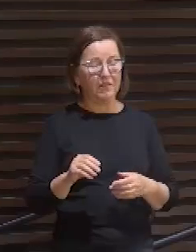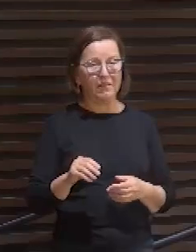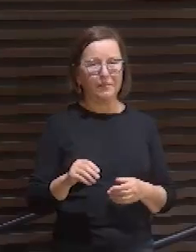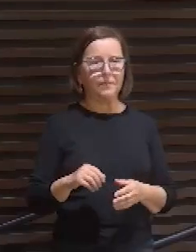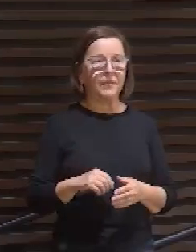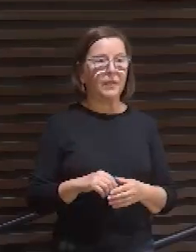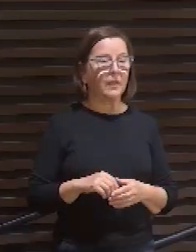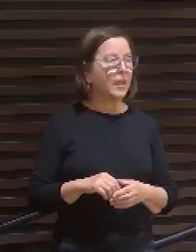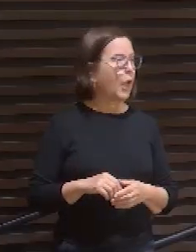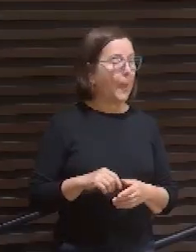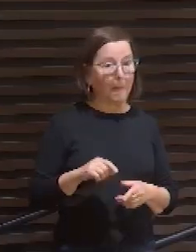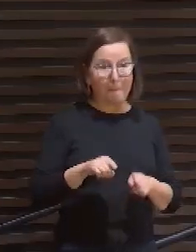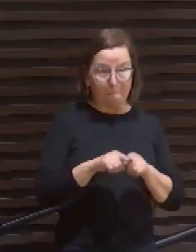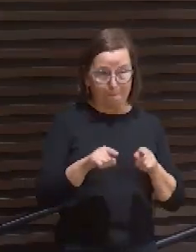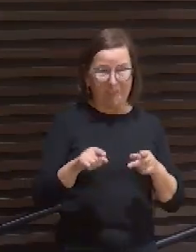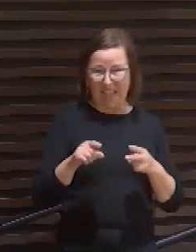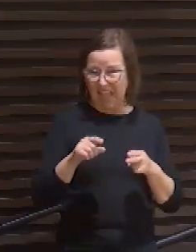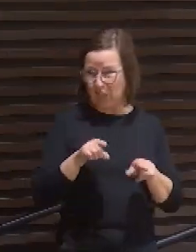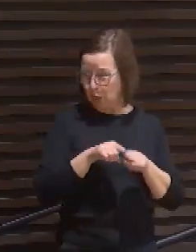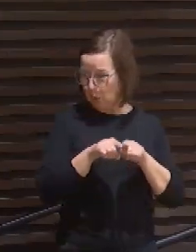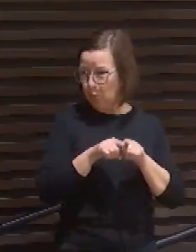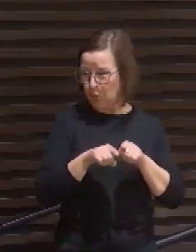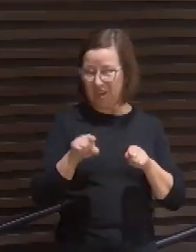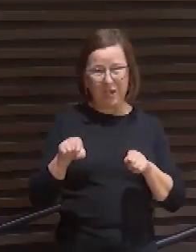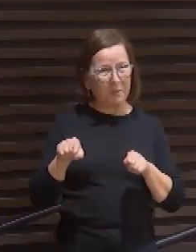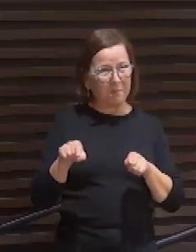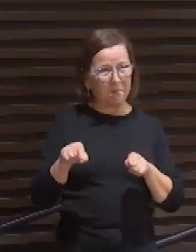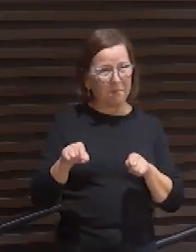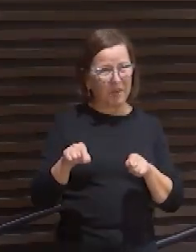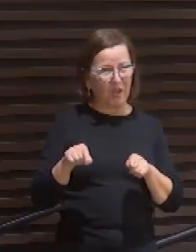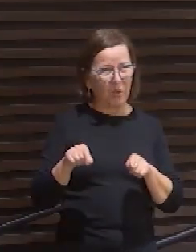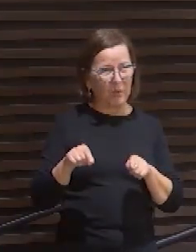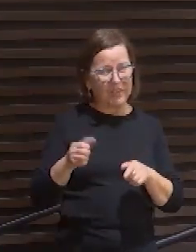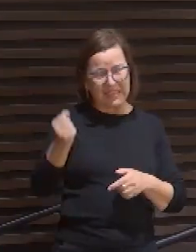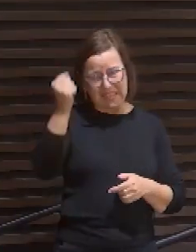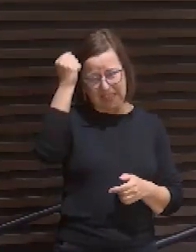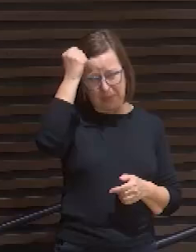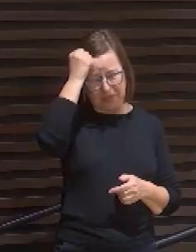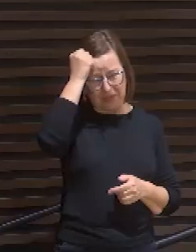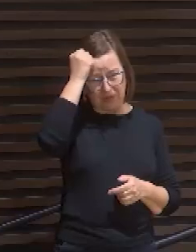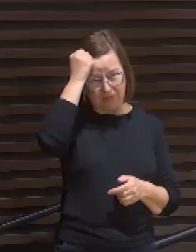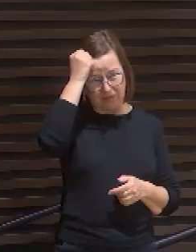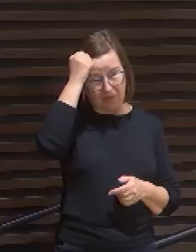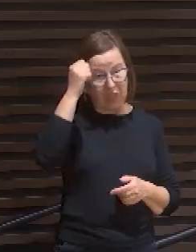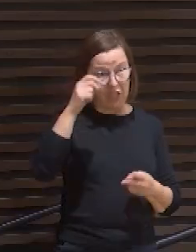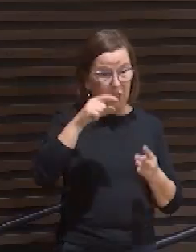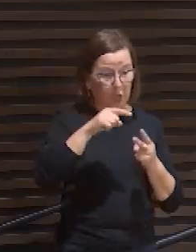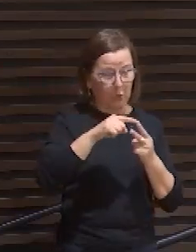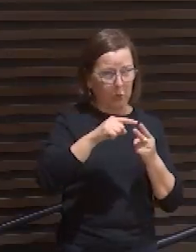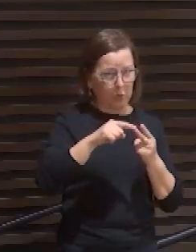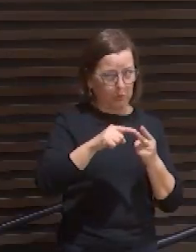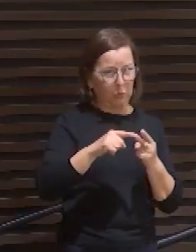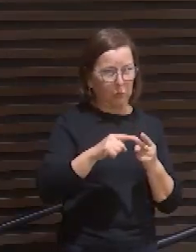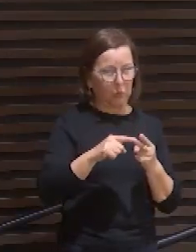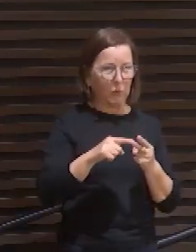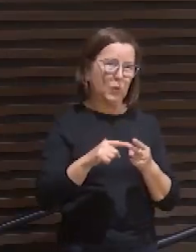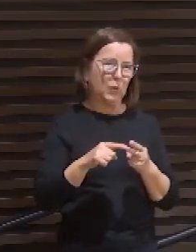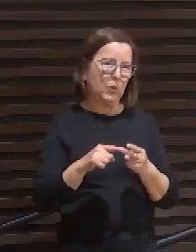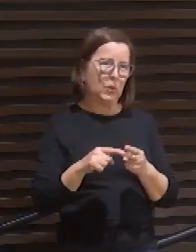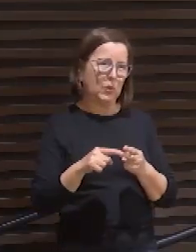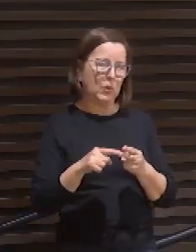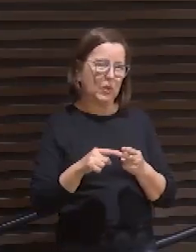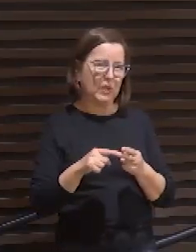pecado. E os dois se prostram numa cadeira vazia que um velho